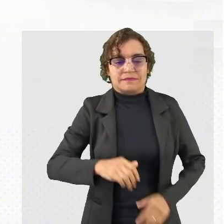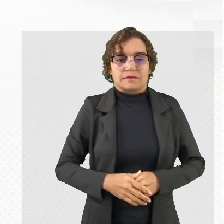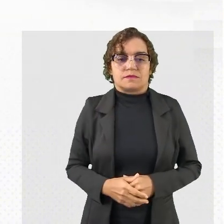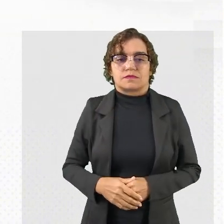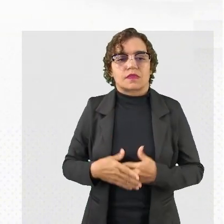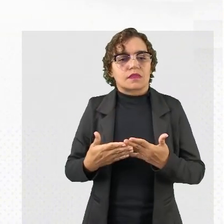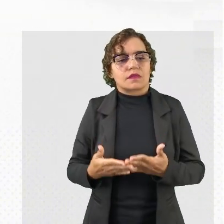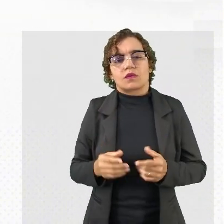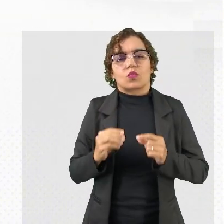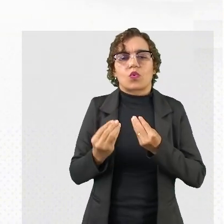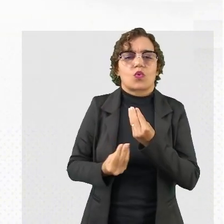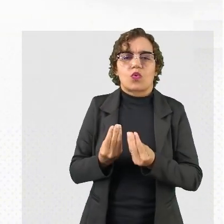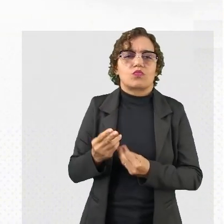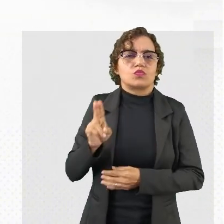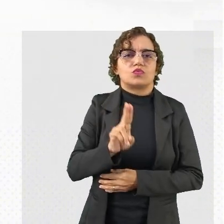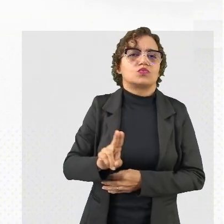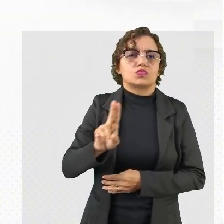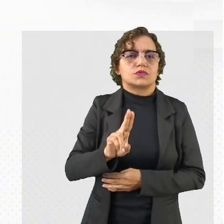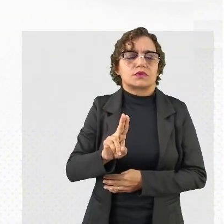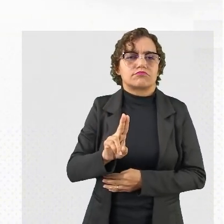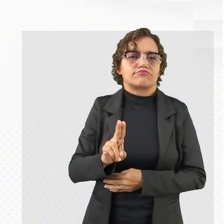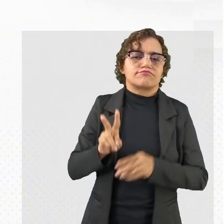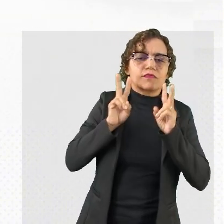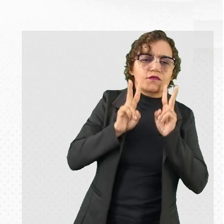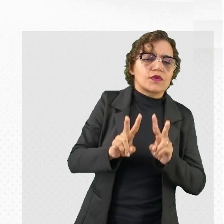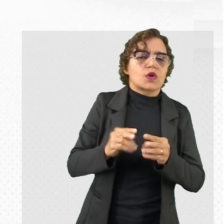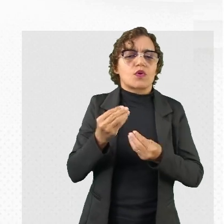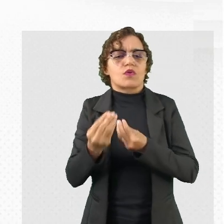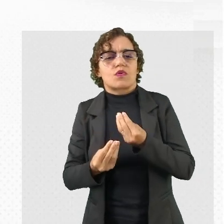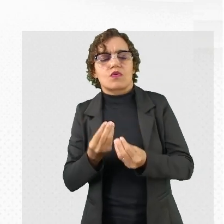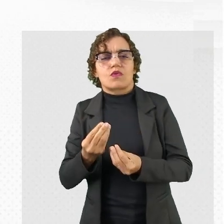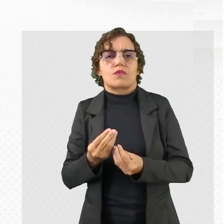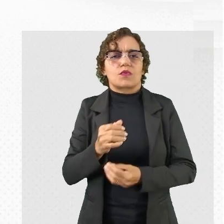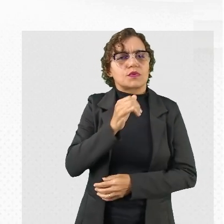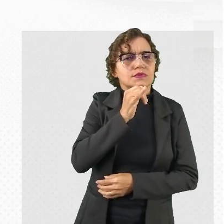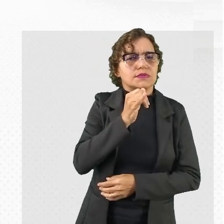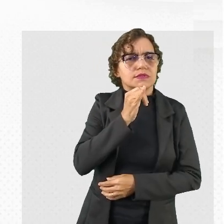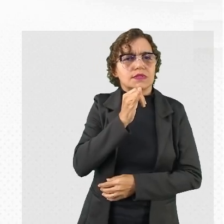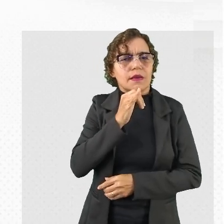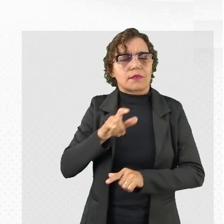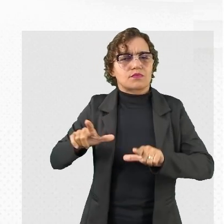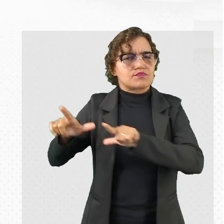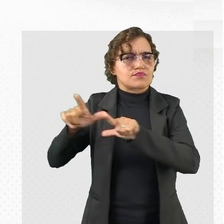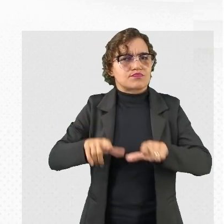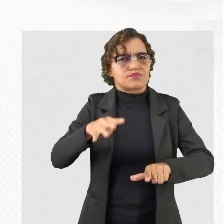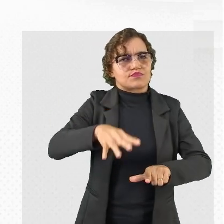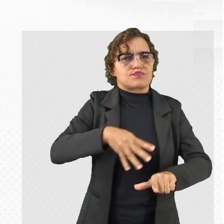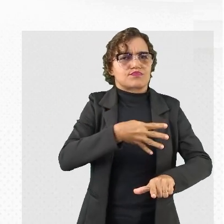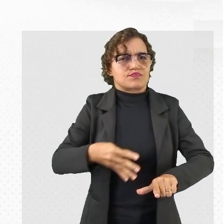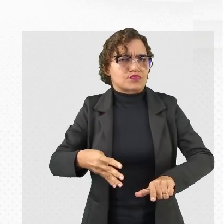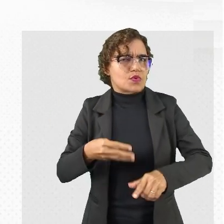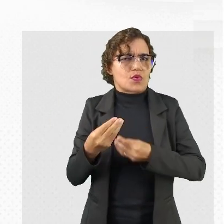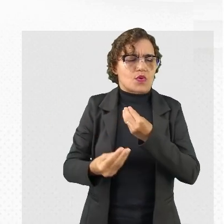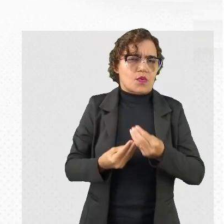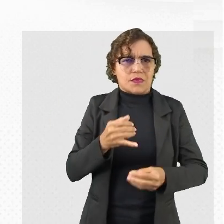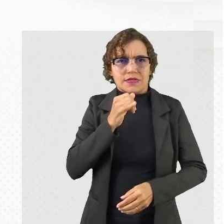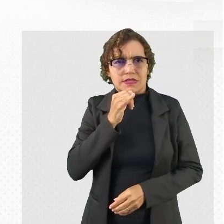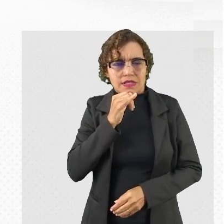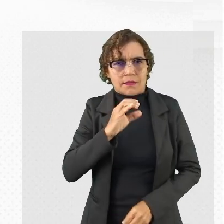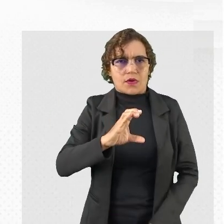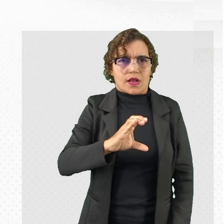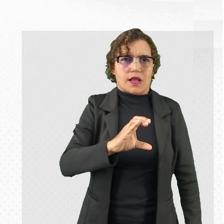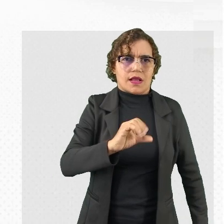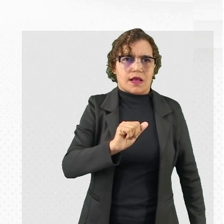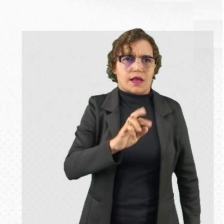Bom, quais são as aplicações? Onde a gente vê exemplos de escala numérica na prática? Na cartografia,